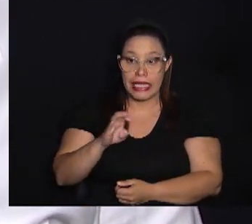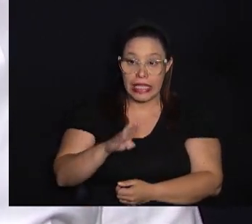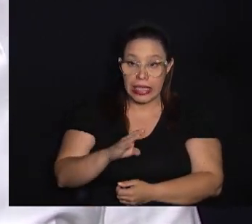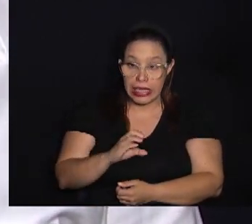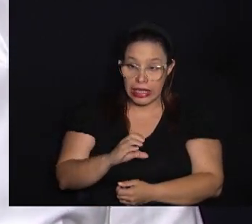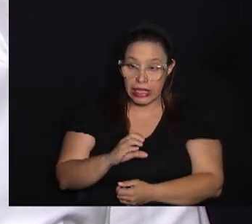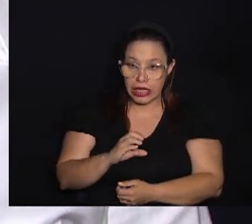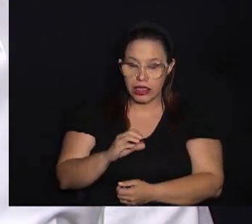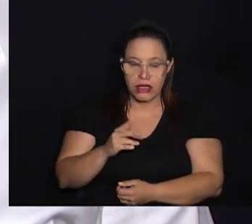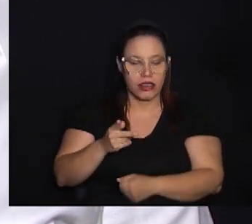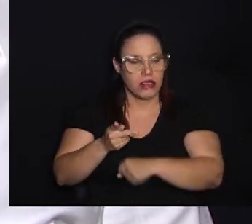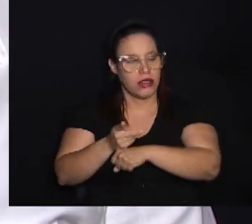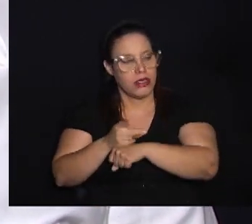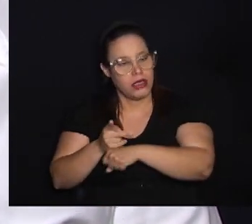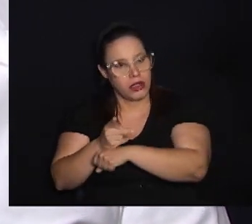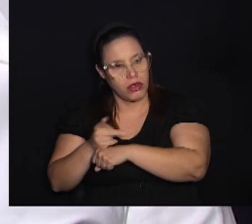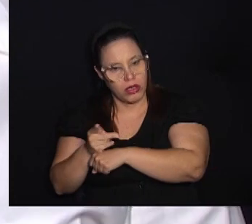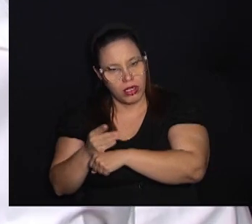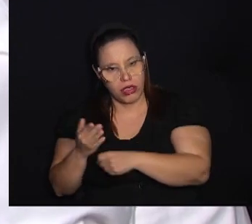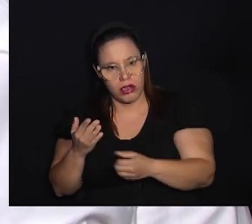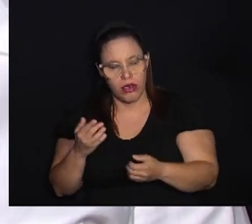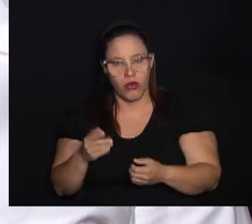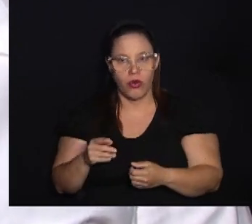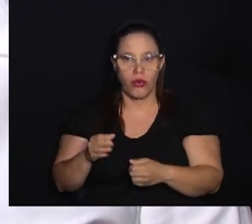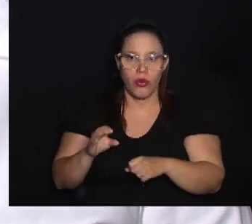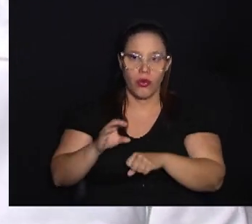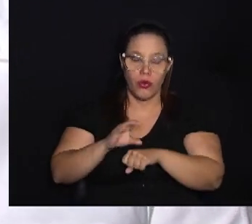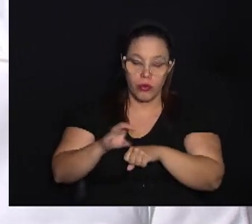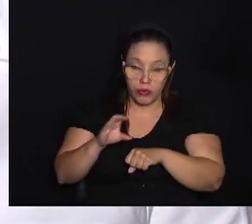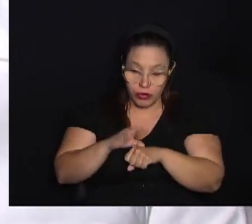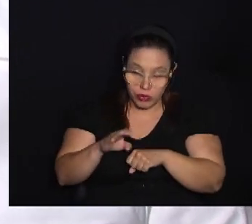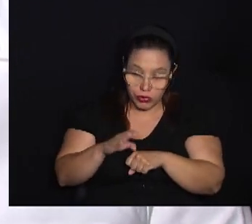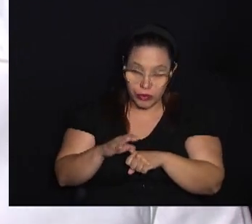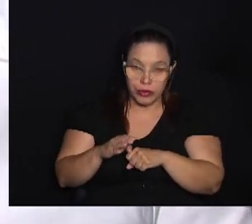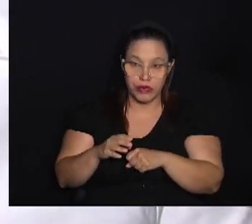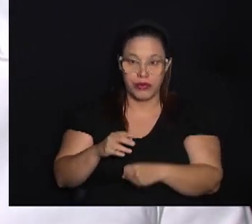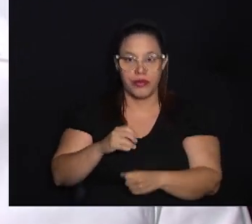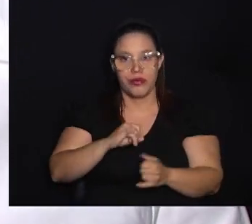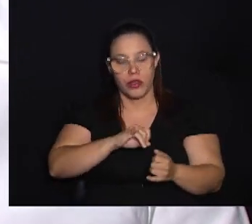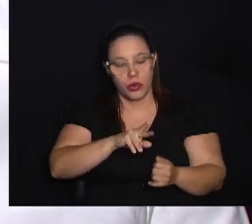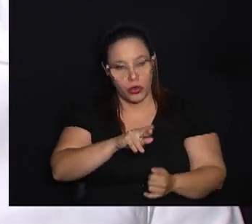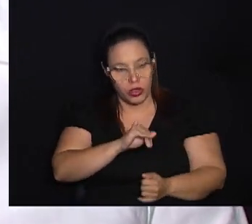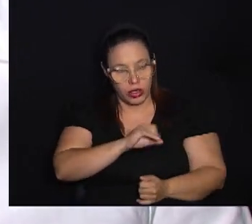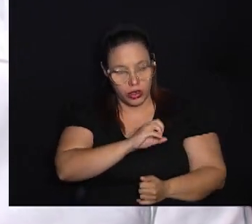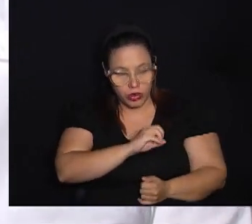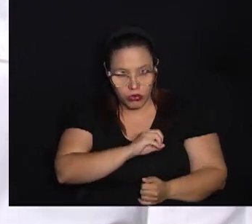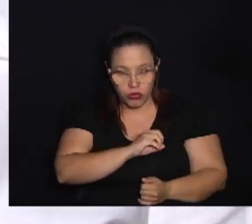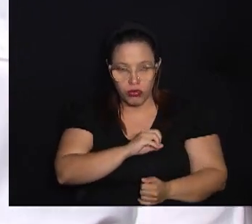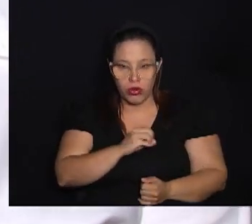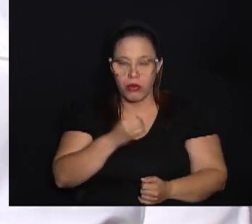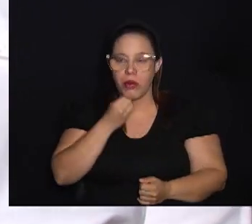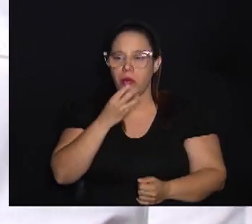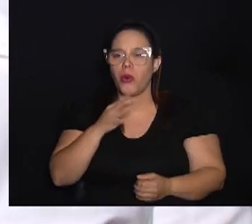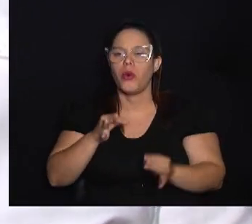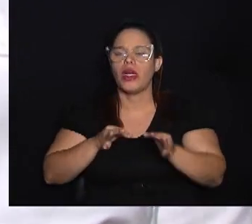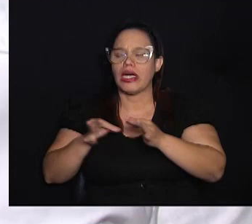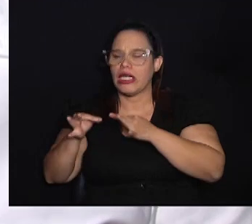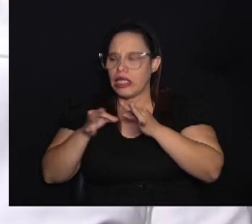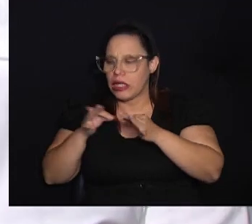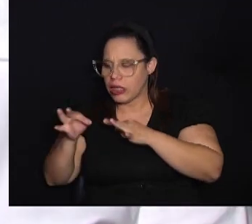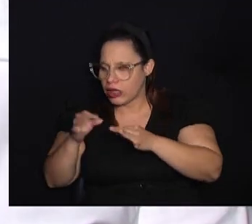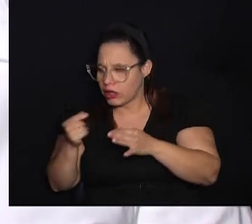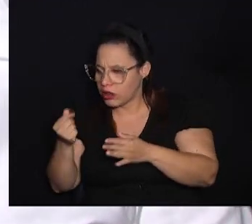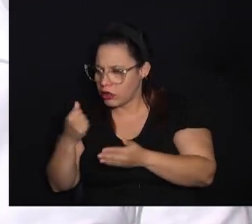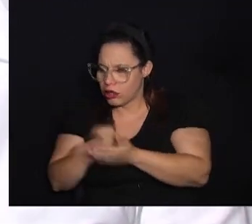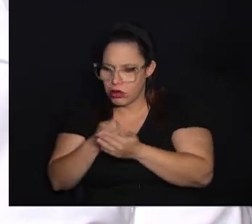encontrar alternativas de formação, de ordenamento jurídico, normativo, para que a gente tenha uma boa execução de recursos públicos